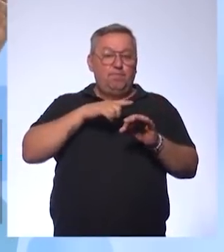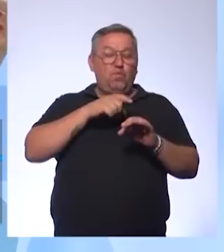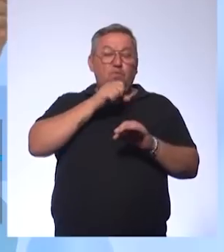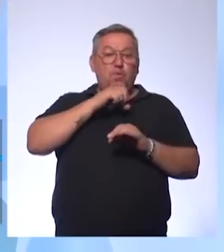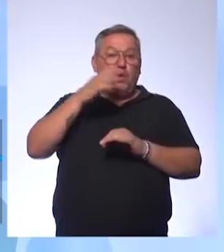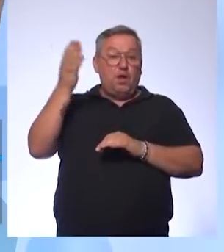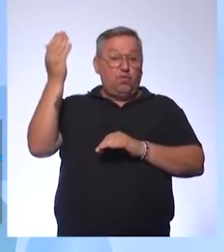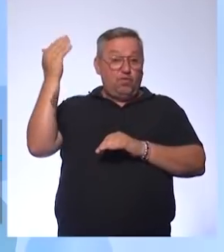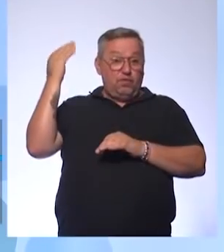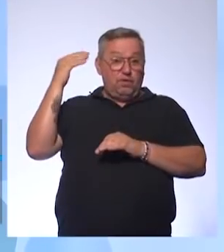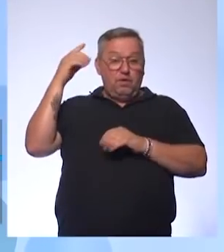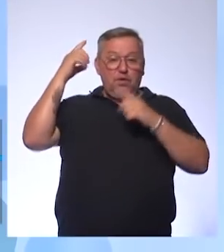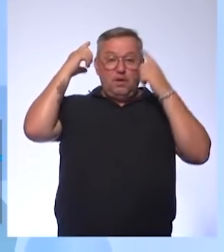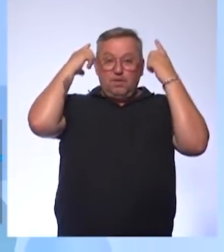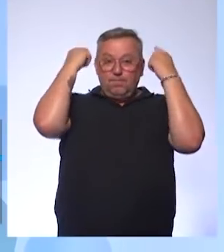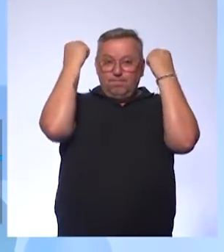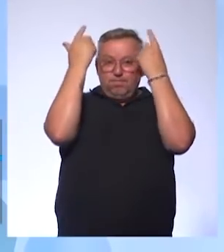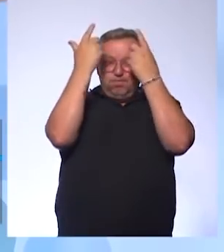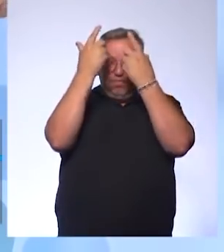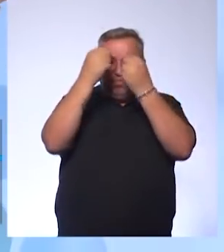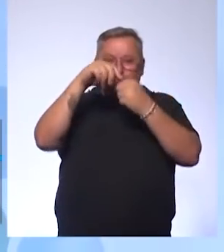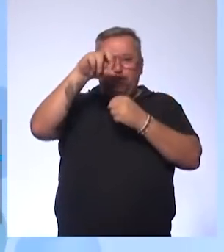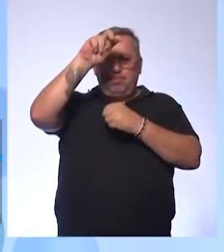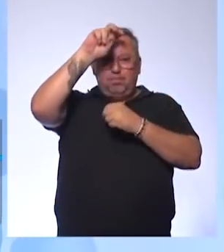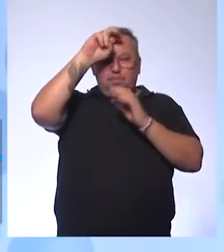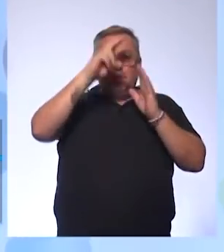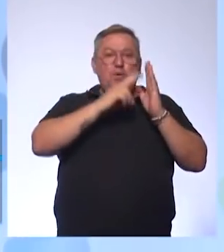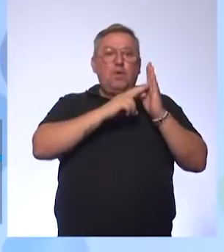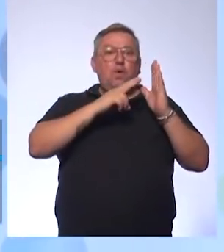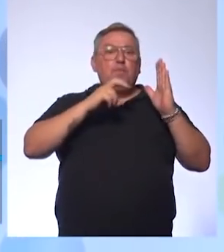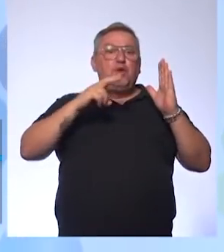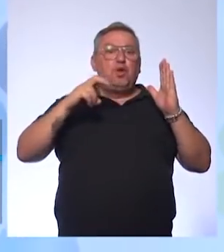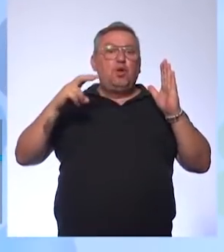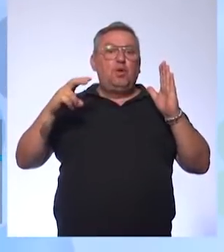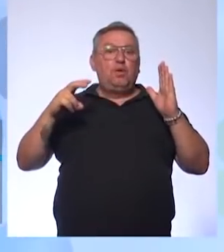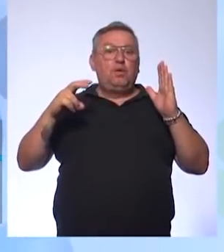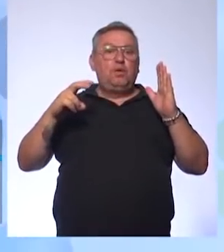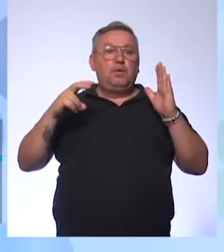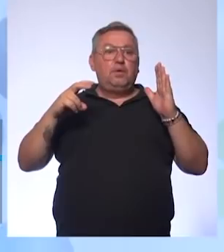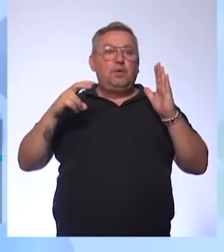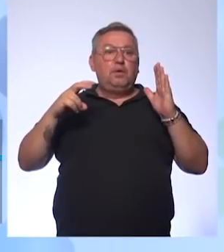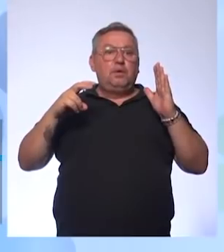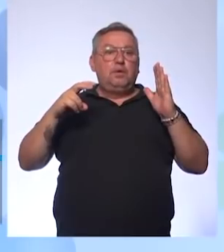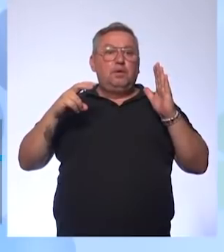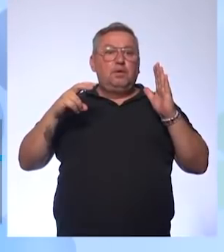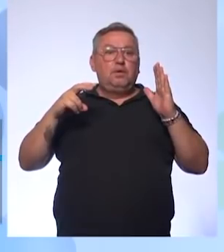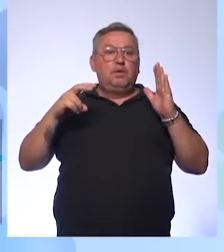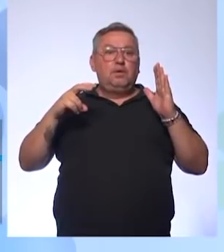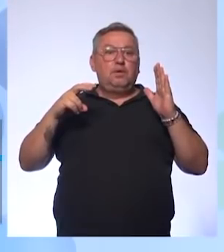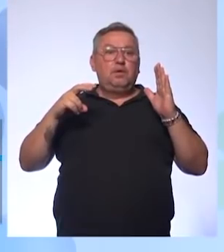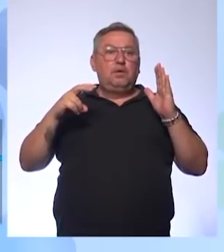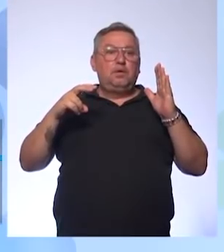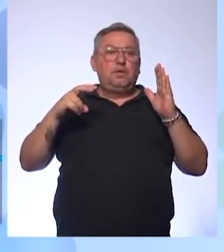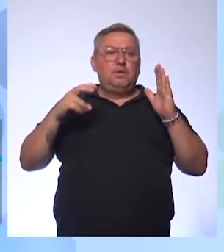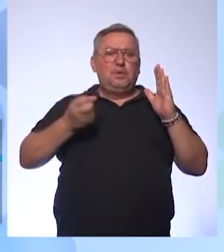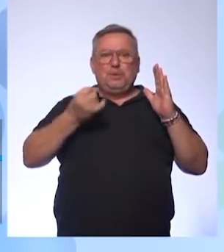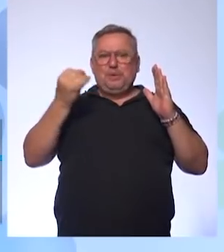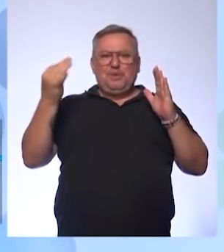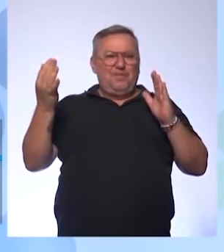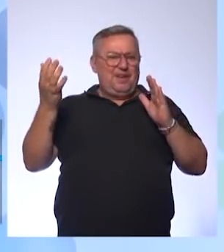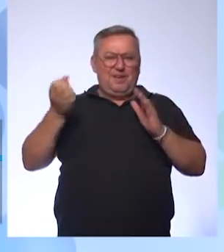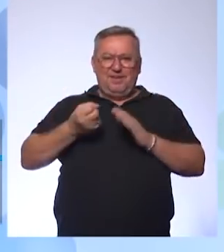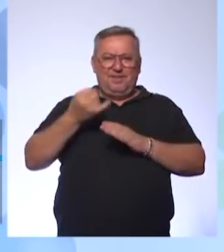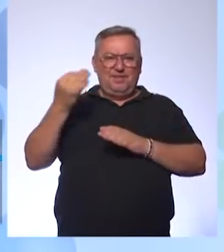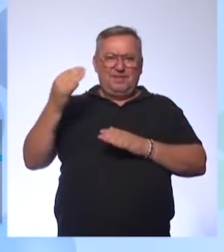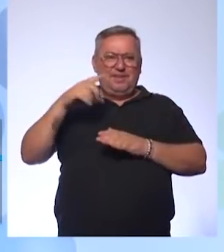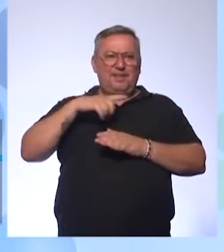antigo, Grécia, Roma, Mesopotâmia. Deixa eu ver se eu lembro mais algum. Grécia, Roma, Mesopotâmia. Tivemos vários.